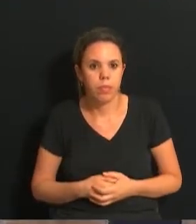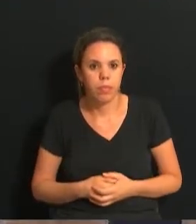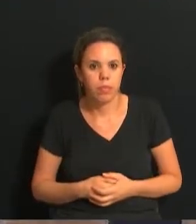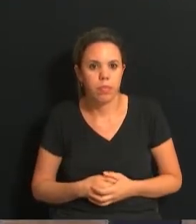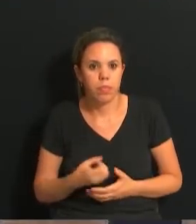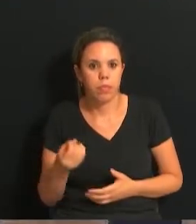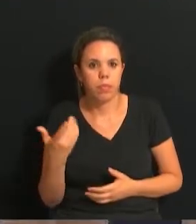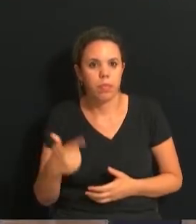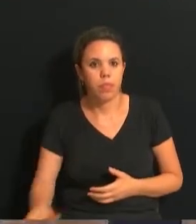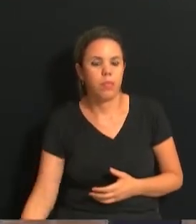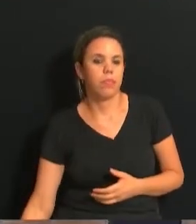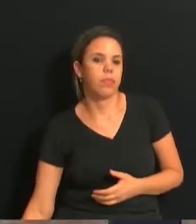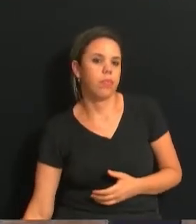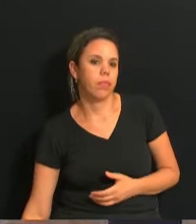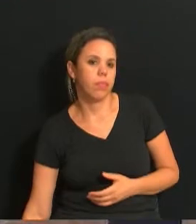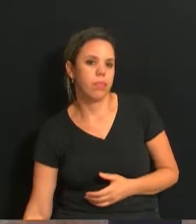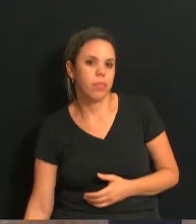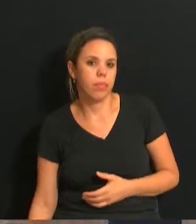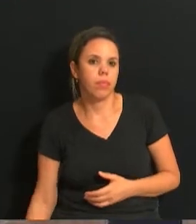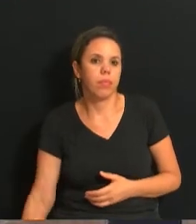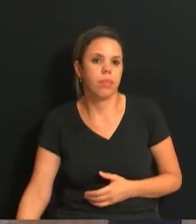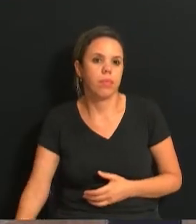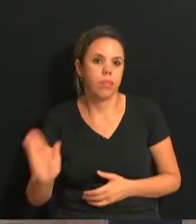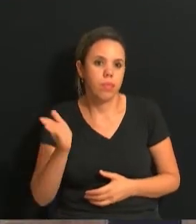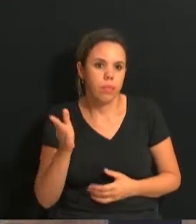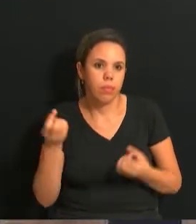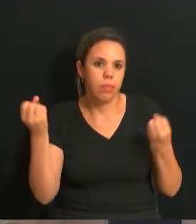novamente uma questão que nós já tratamos